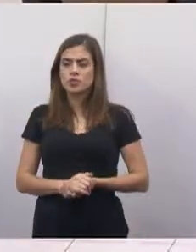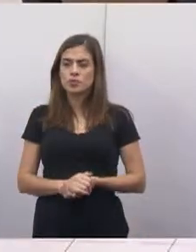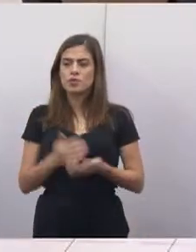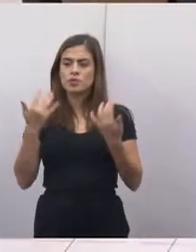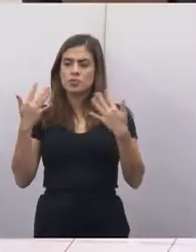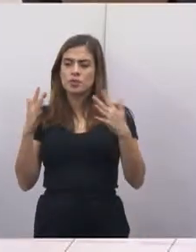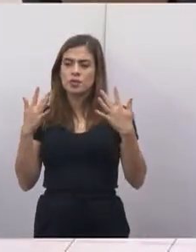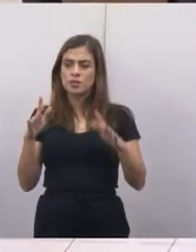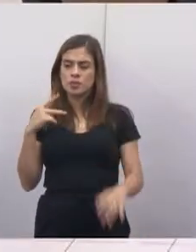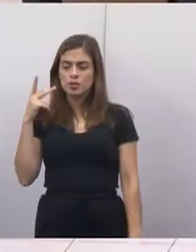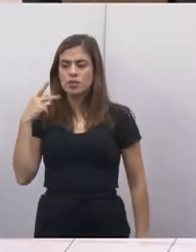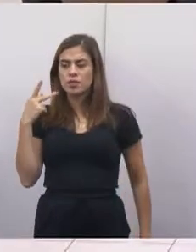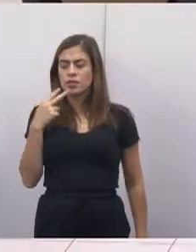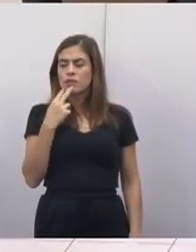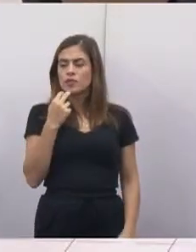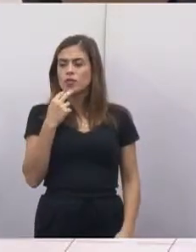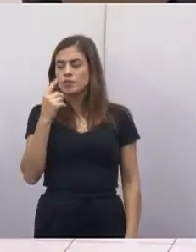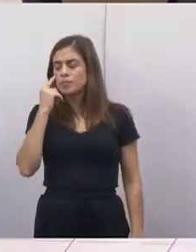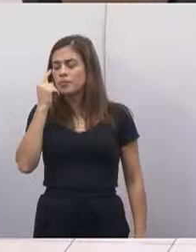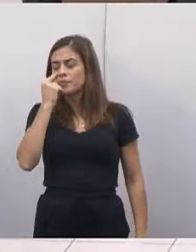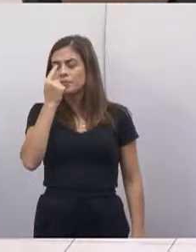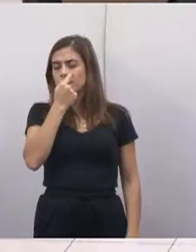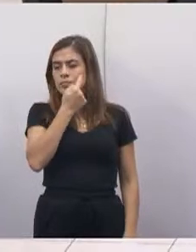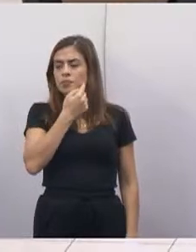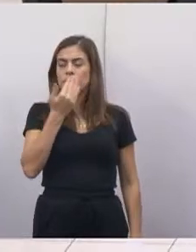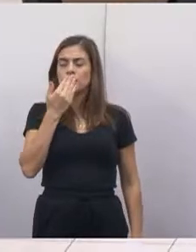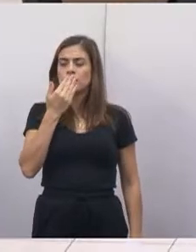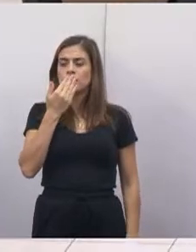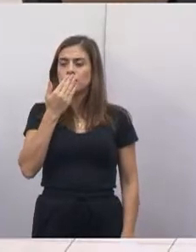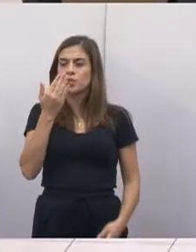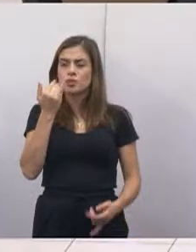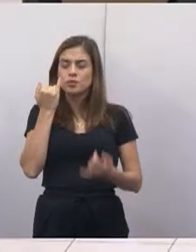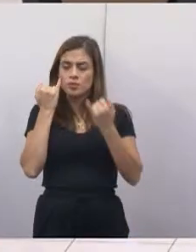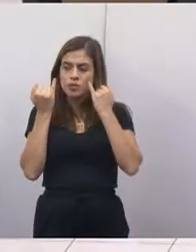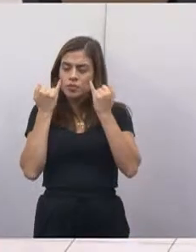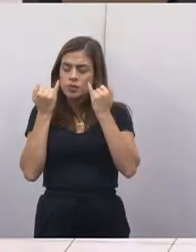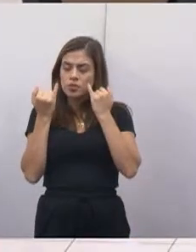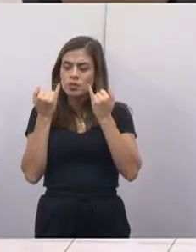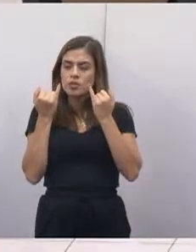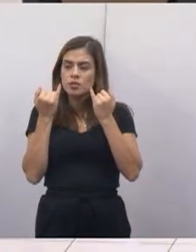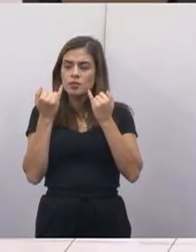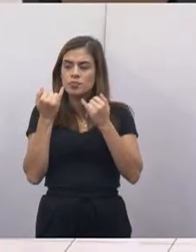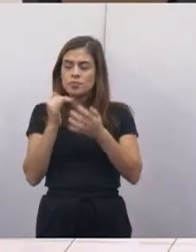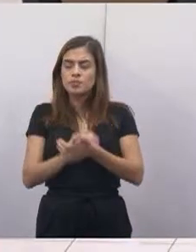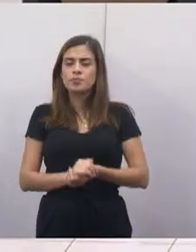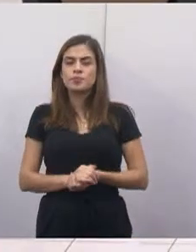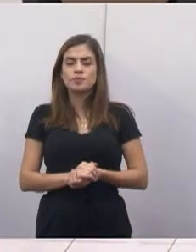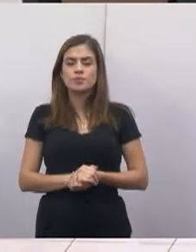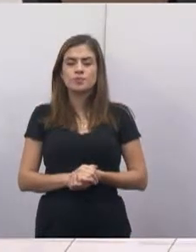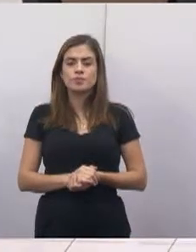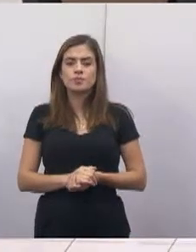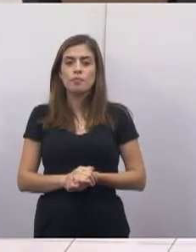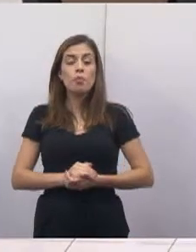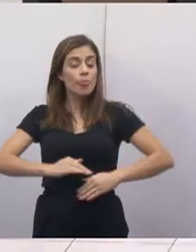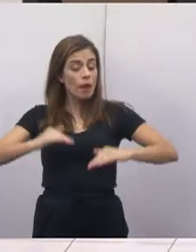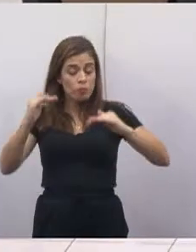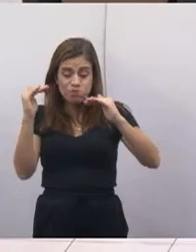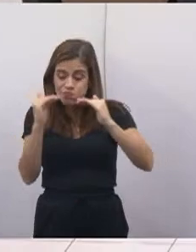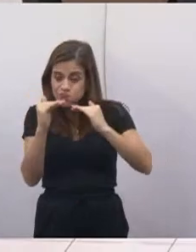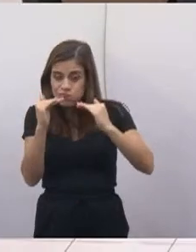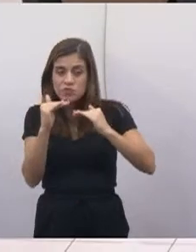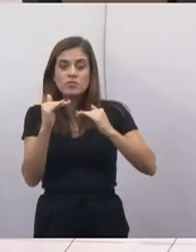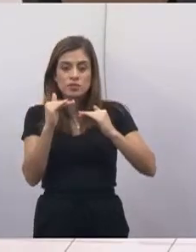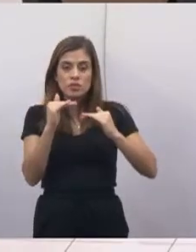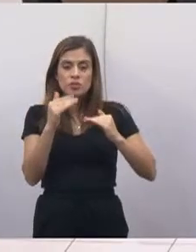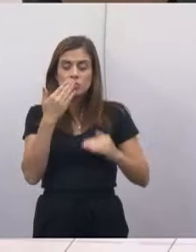Parabéns, vereador Valmir, do PAC Meia Lua, pelo pedido. E eu sou completamente a favor desse pedido,